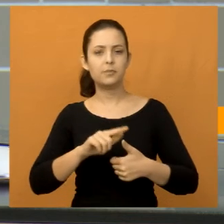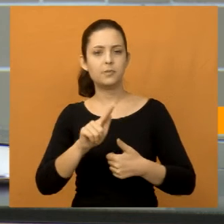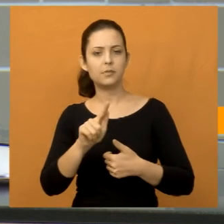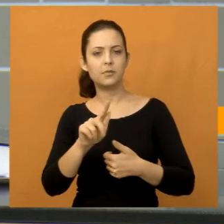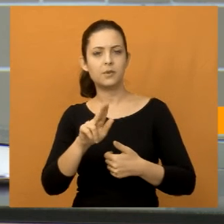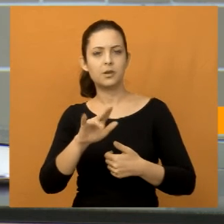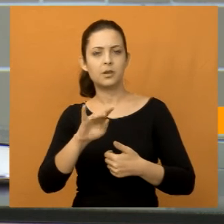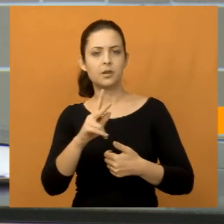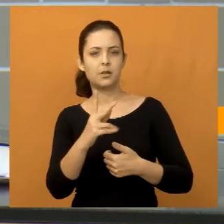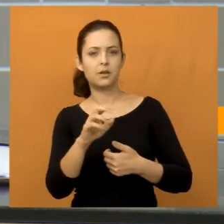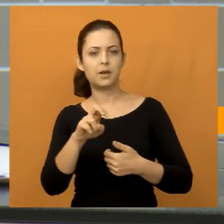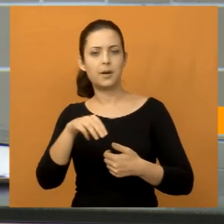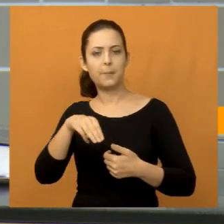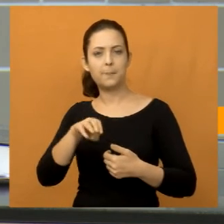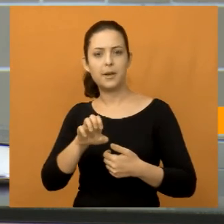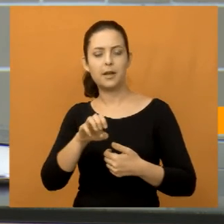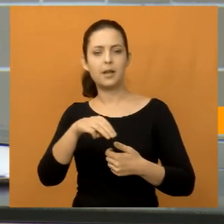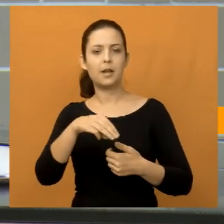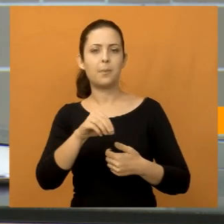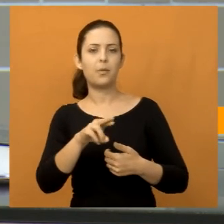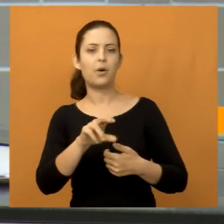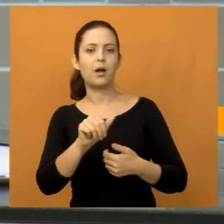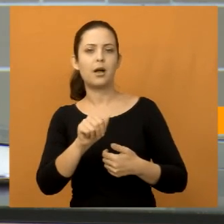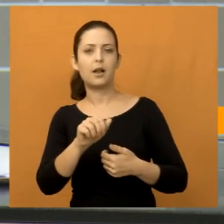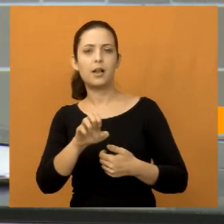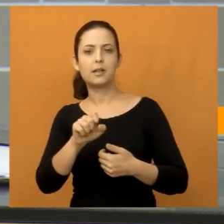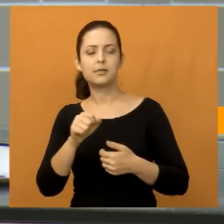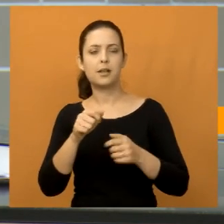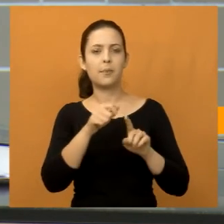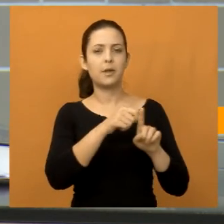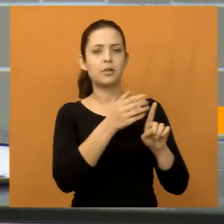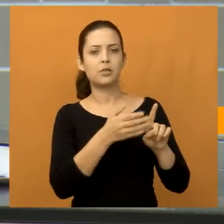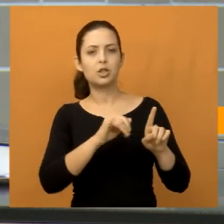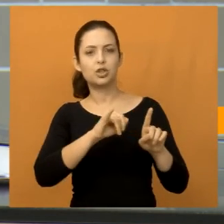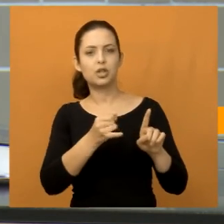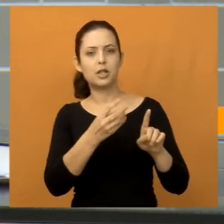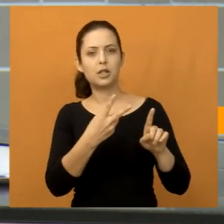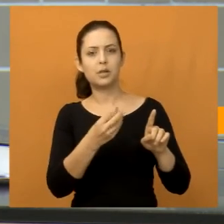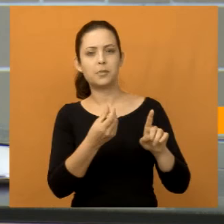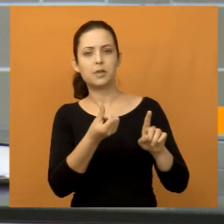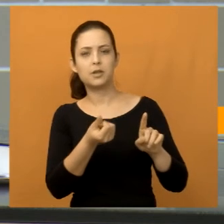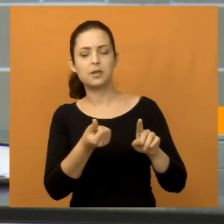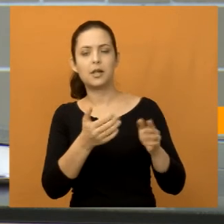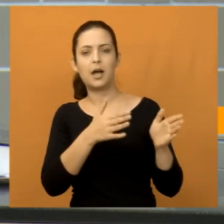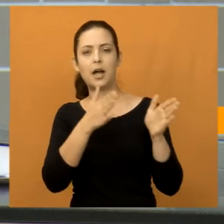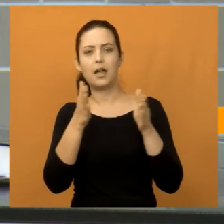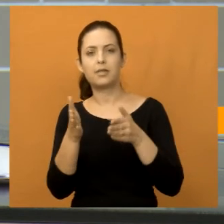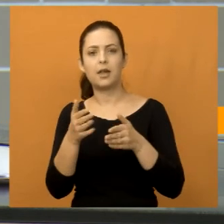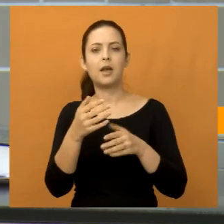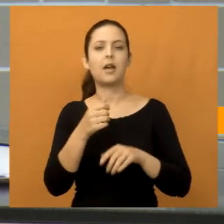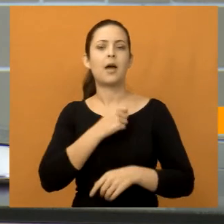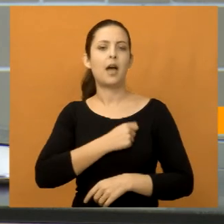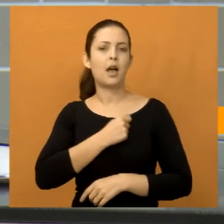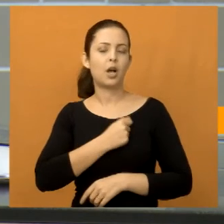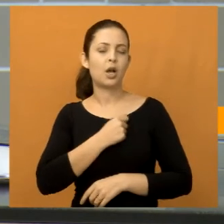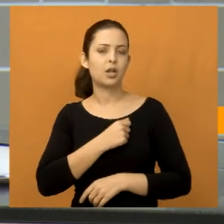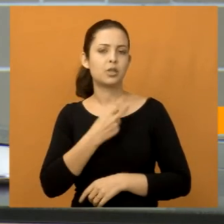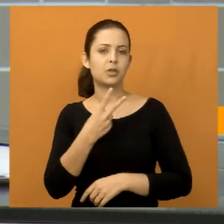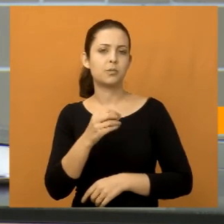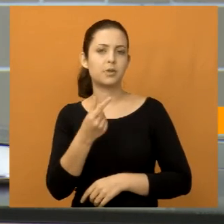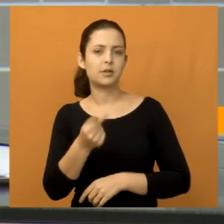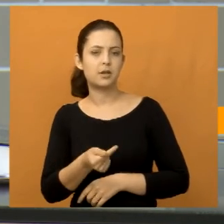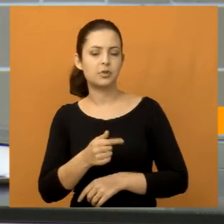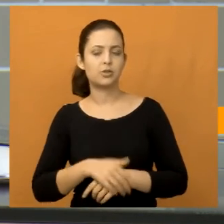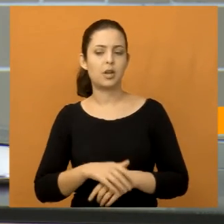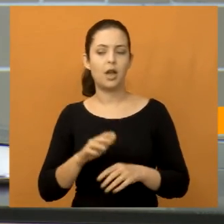Guilherme Faustino Miguel de Moraes, desde janeiro de 2016 até agosto de 2017, de modo